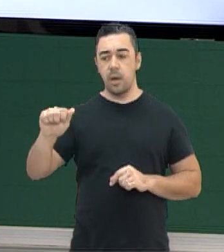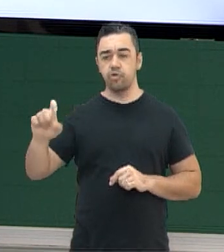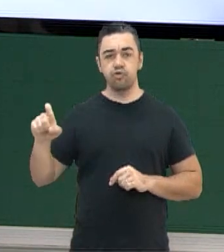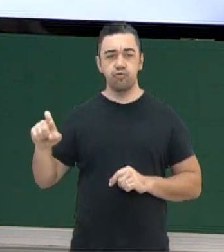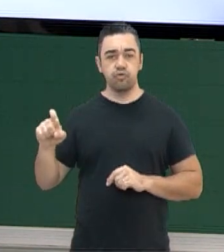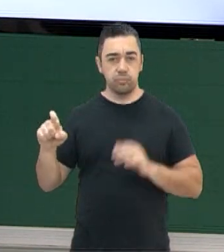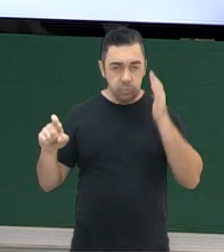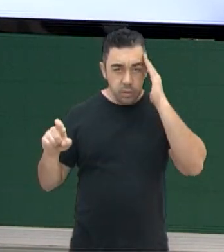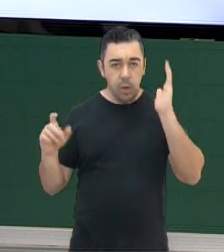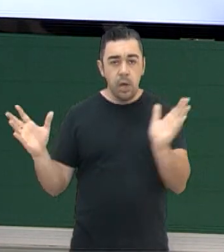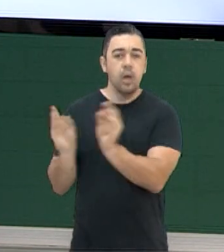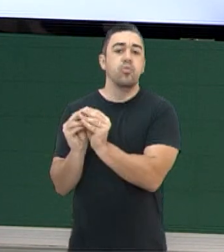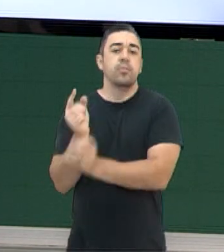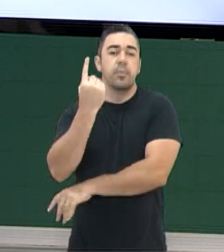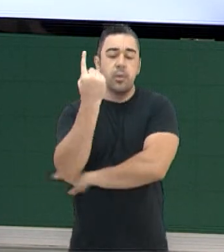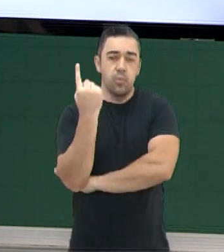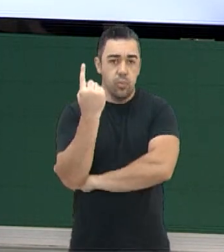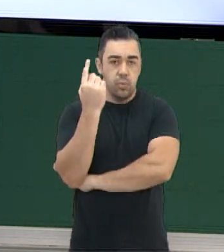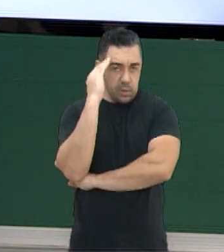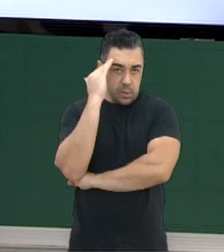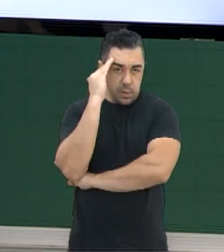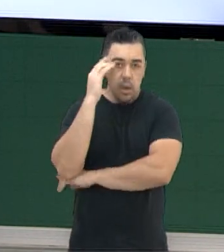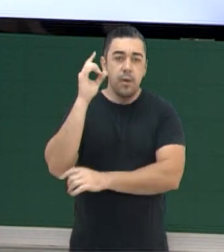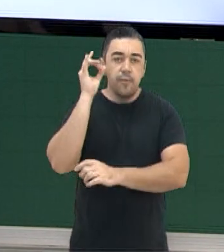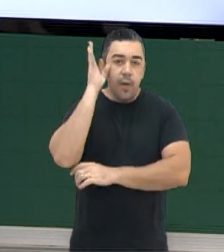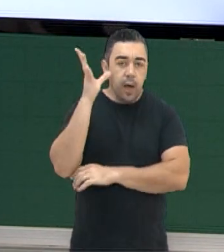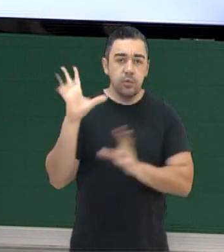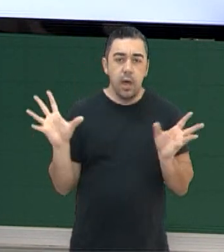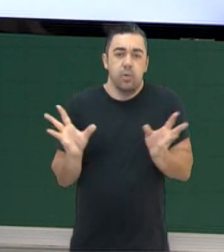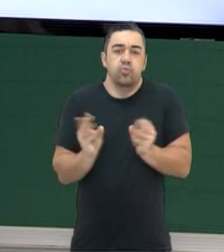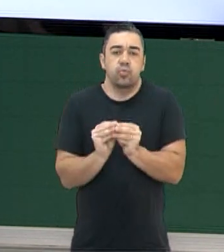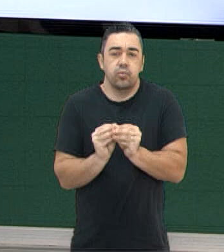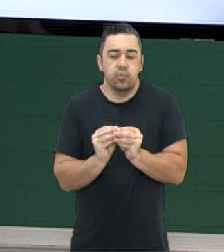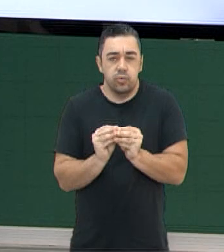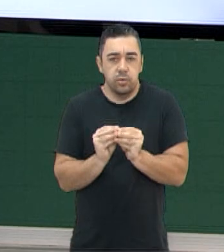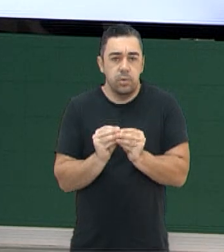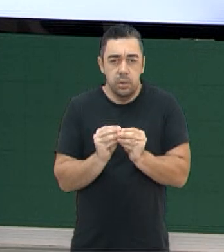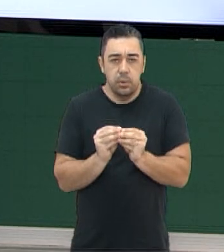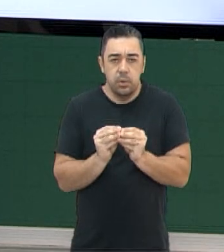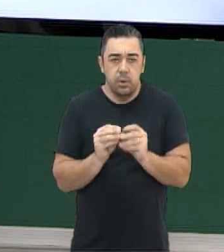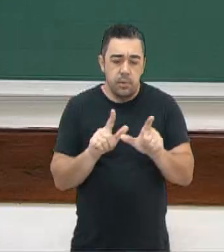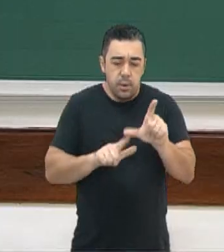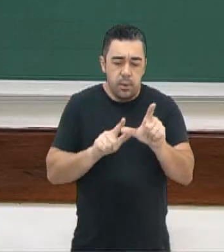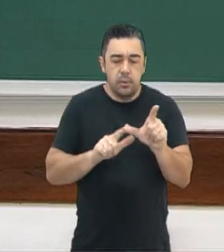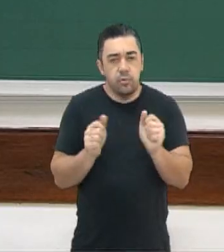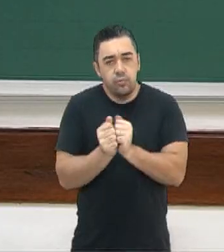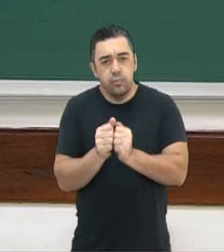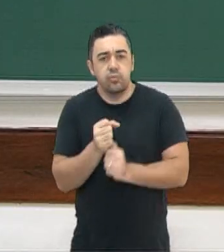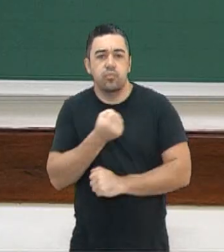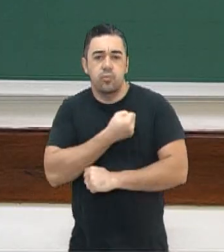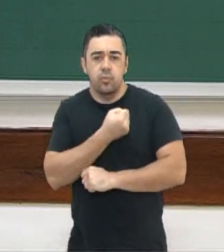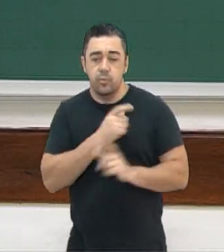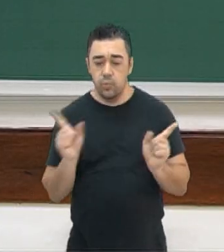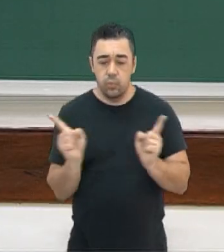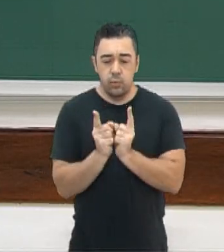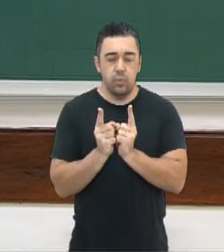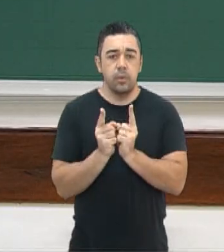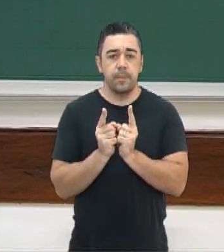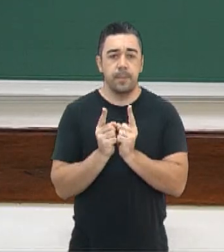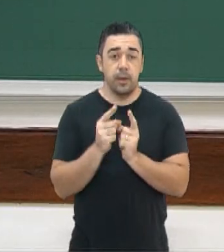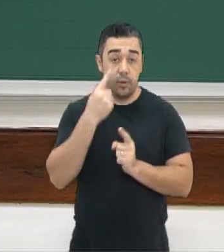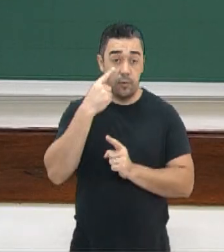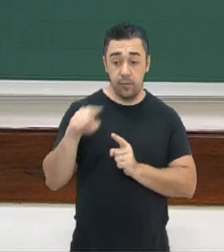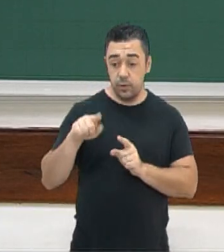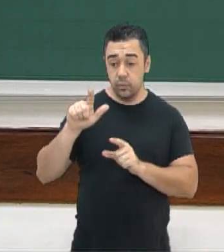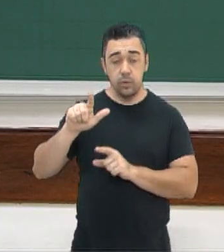2ax. Certo? Fácil, gente. Então, redução do termo semelhante é a mesma coisa que eu pegar a parte literal,